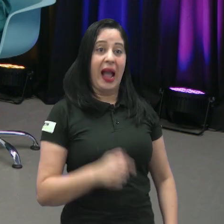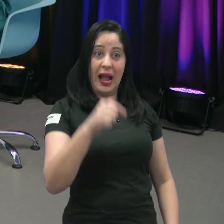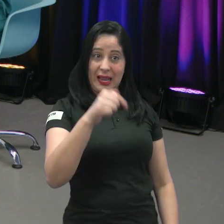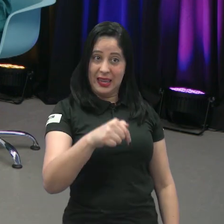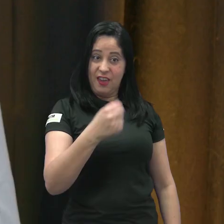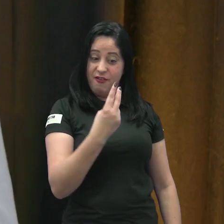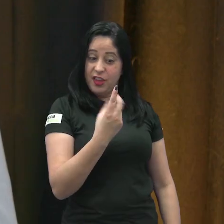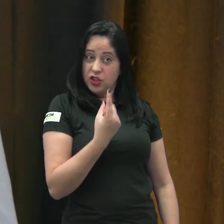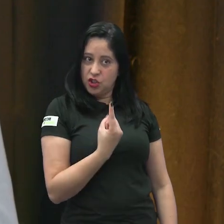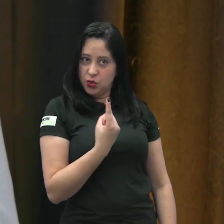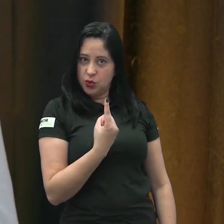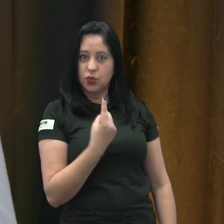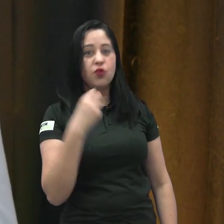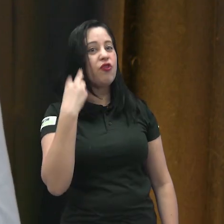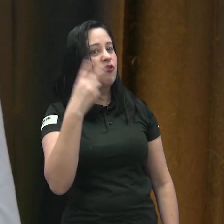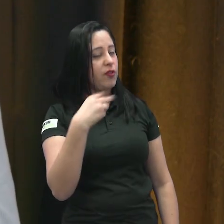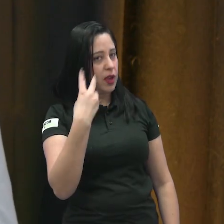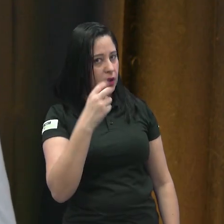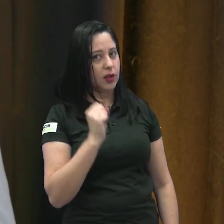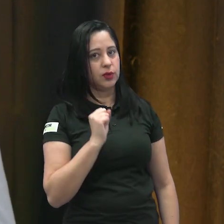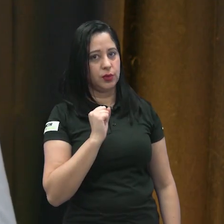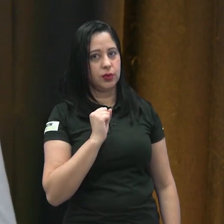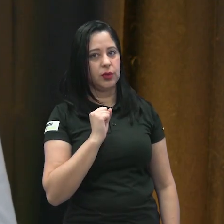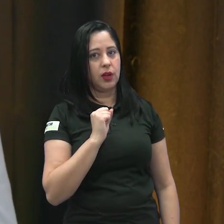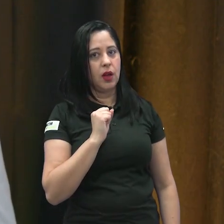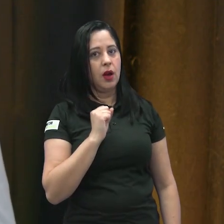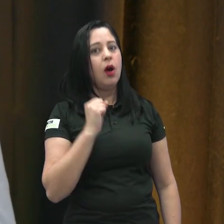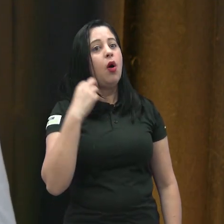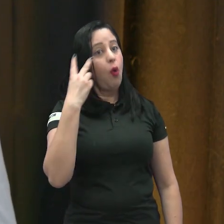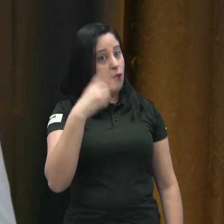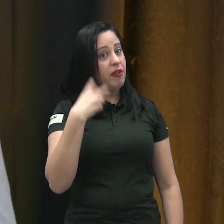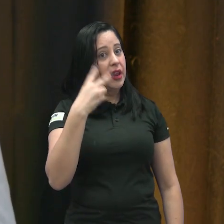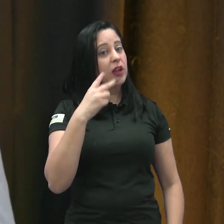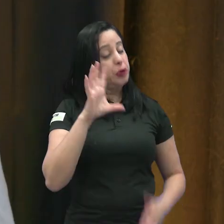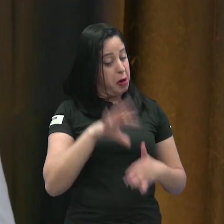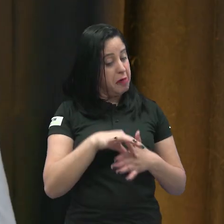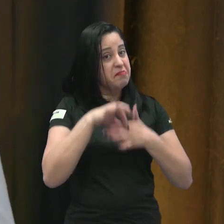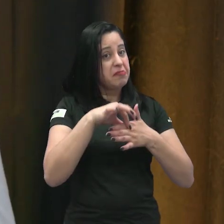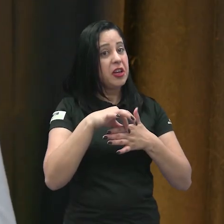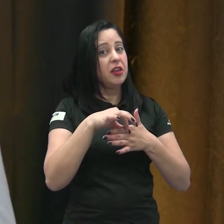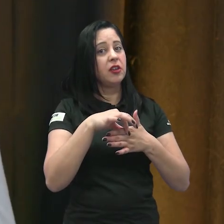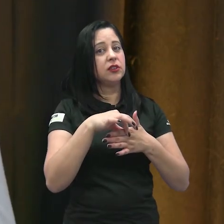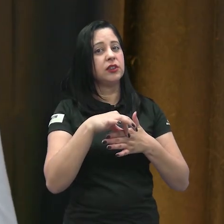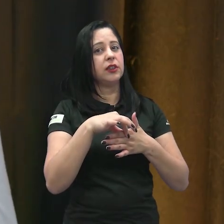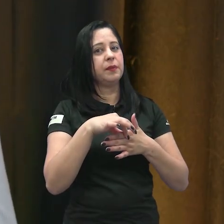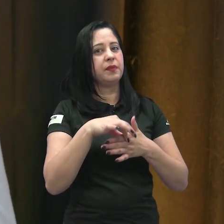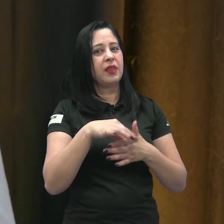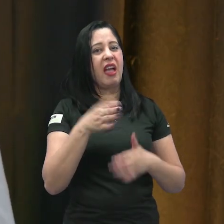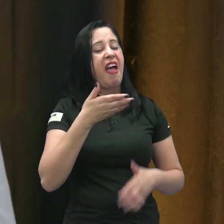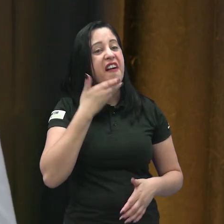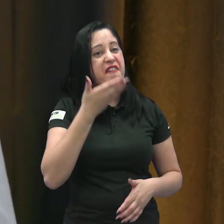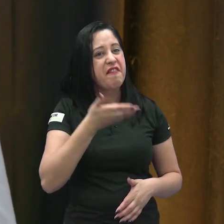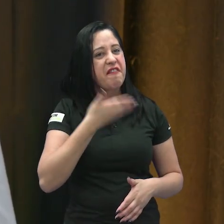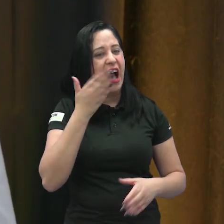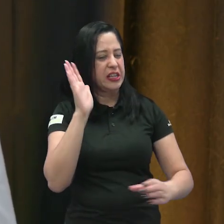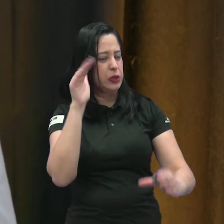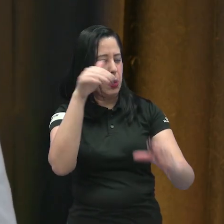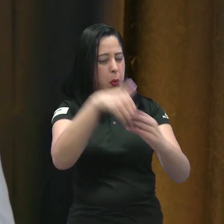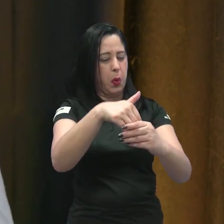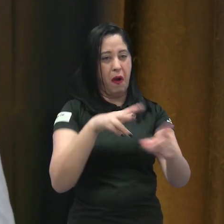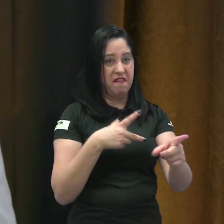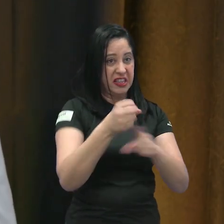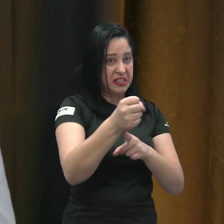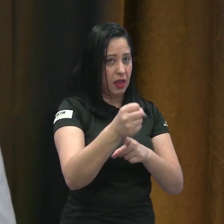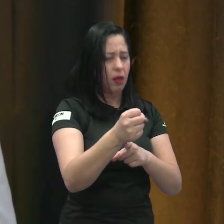Aqui são 21 cabeças, como você disse, 21 líderes, porque o vereador eleito, ele é um líder. Sim. Não é fácil você se eleger, o